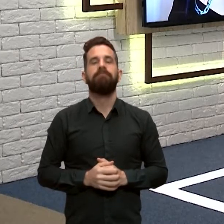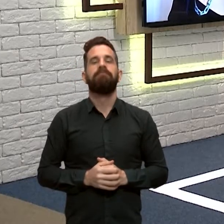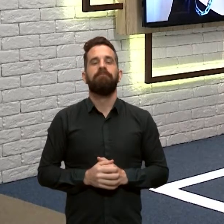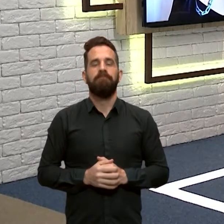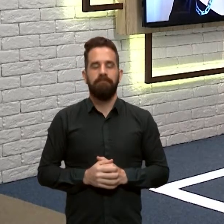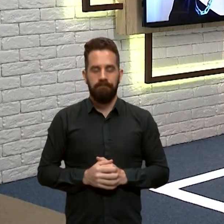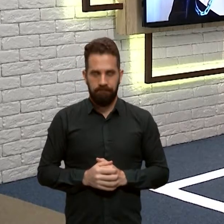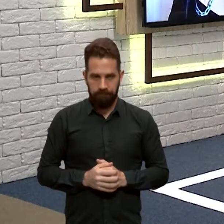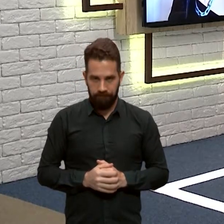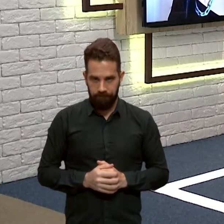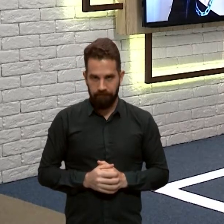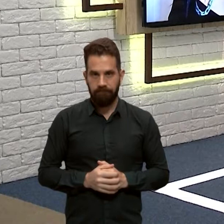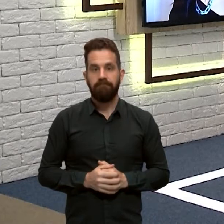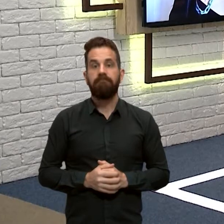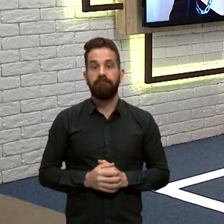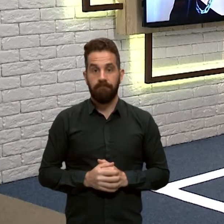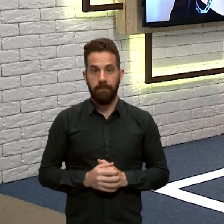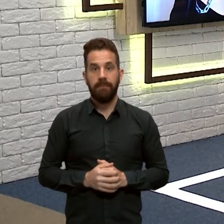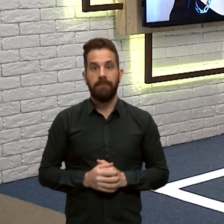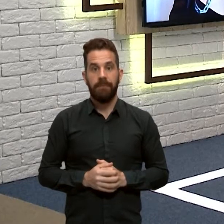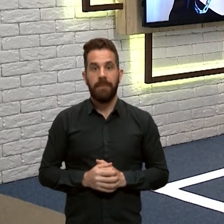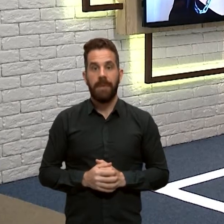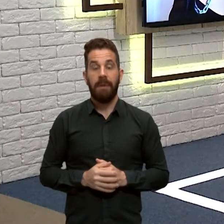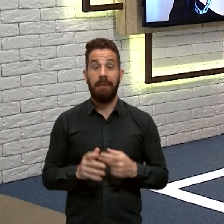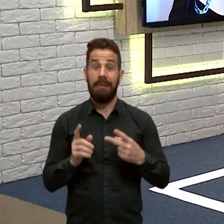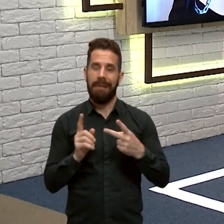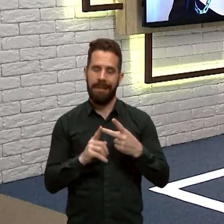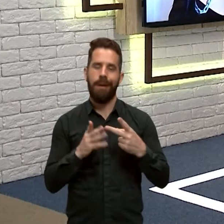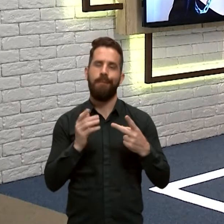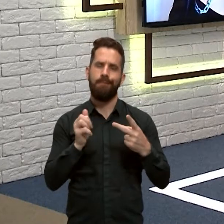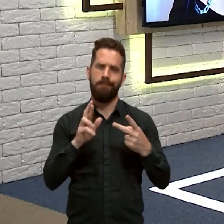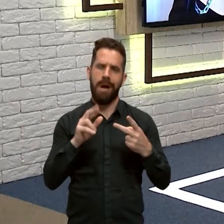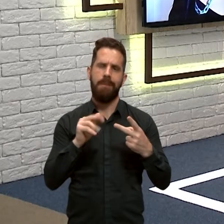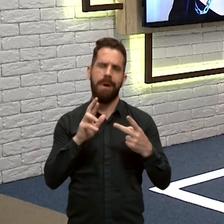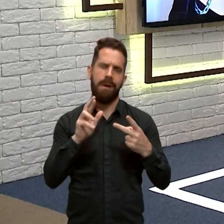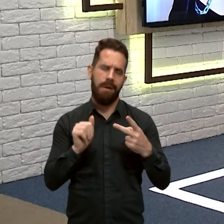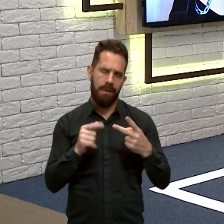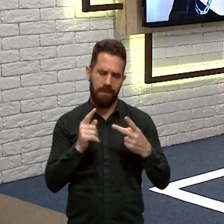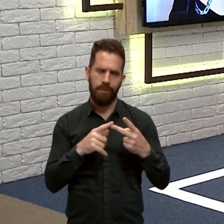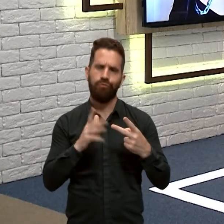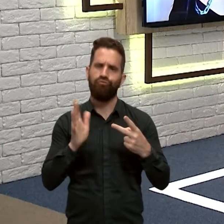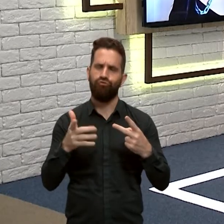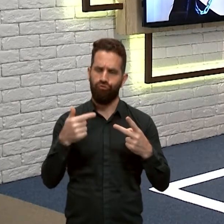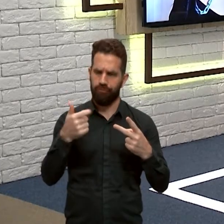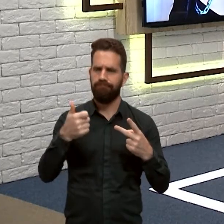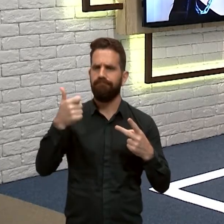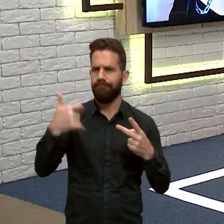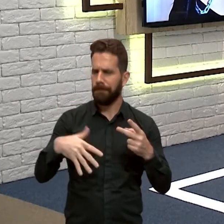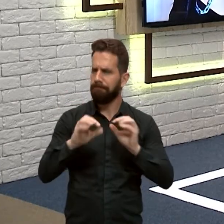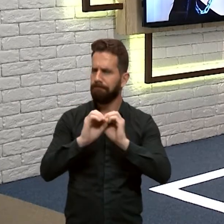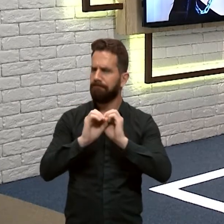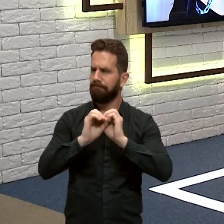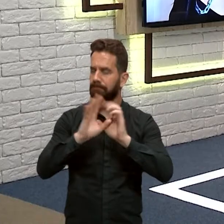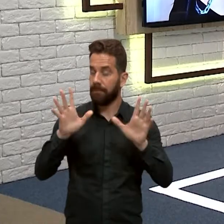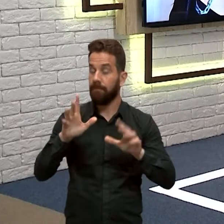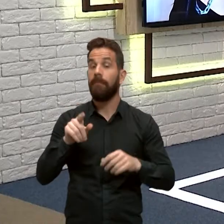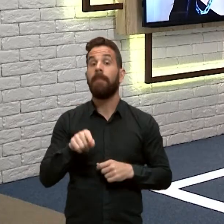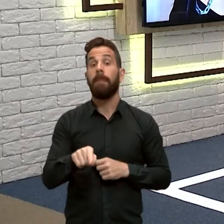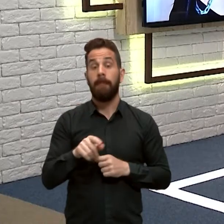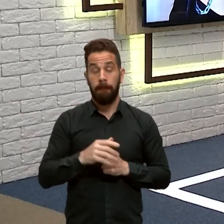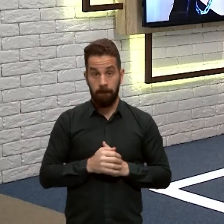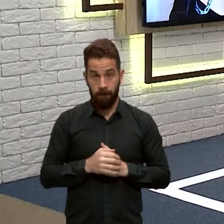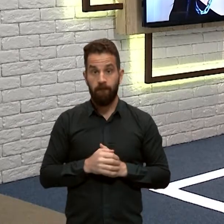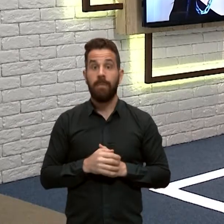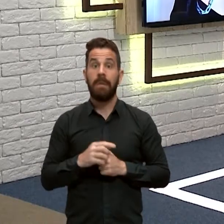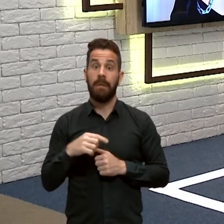Bom, Camila, como a Bárbara colocou de uma forma muito bem colocada, que essa compreensão